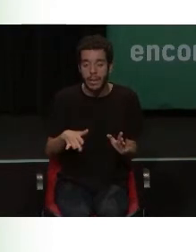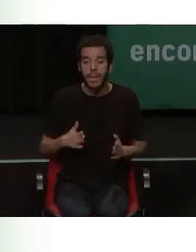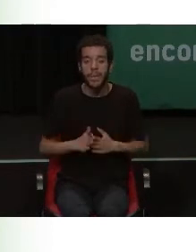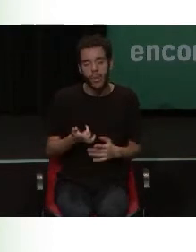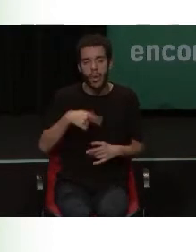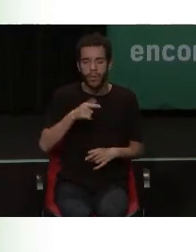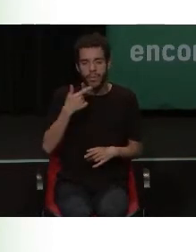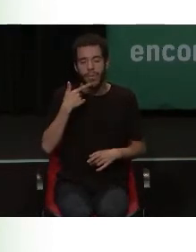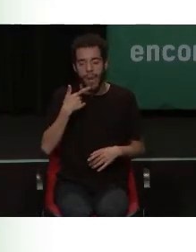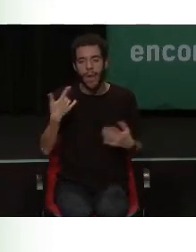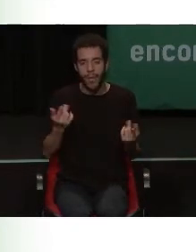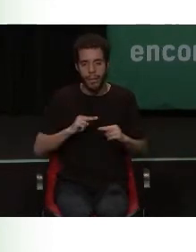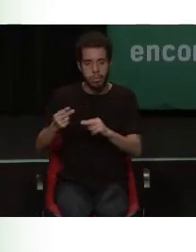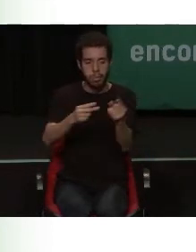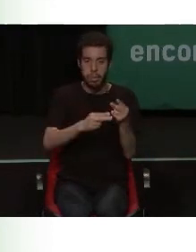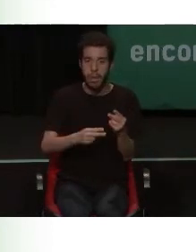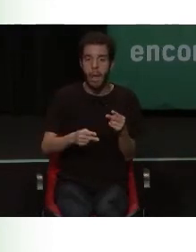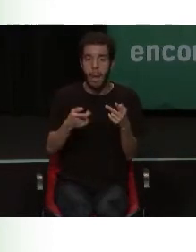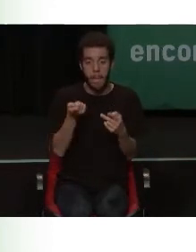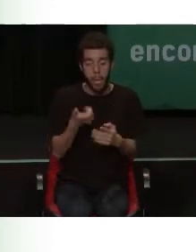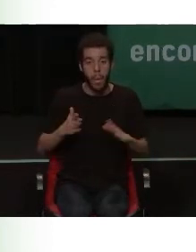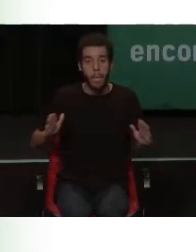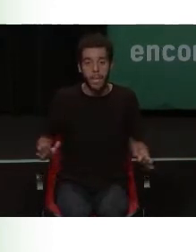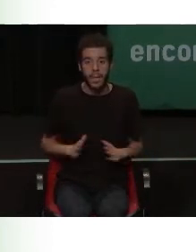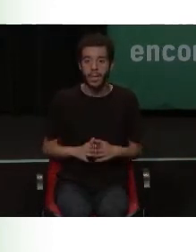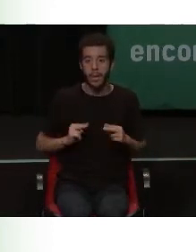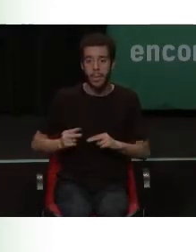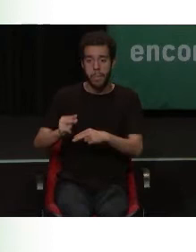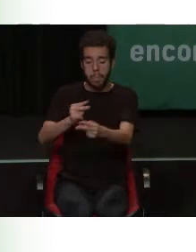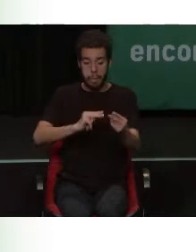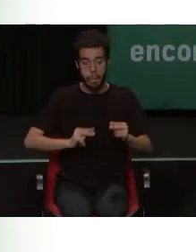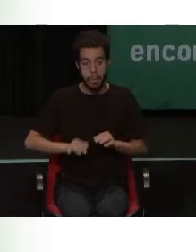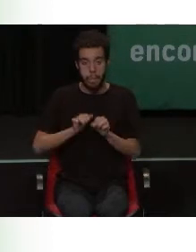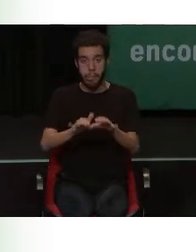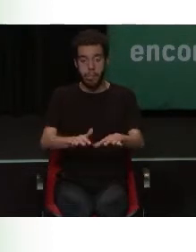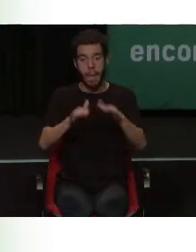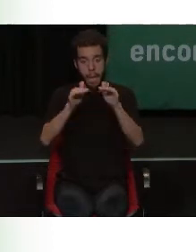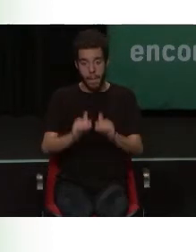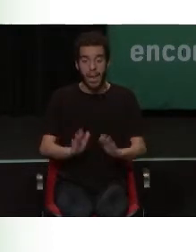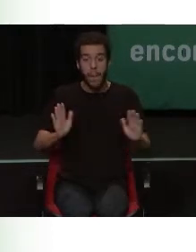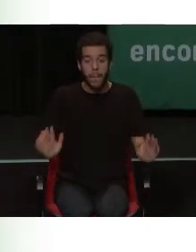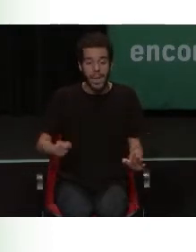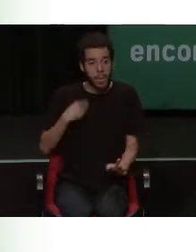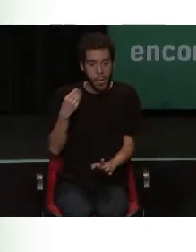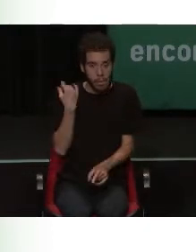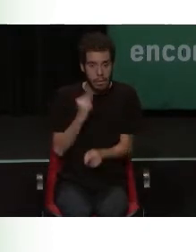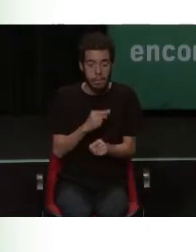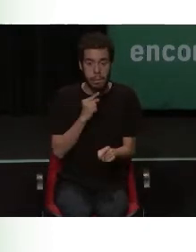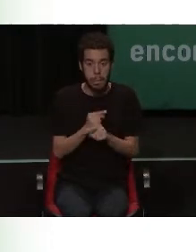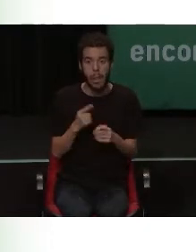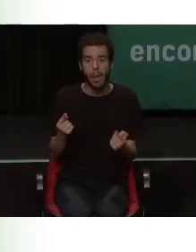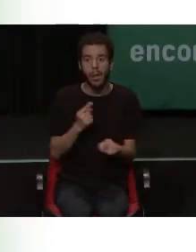era baixa. No entanto, essa transmissão baixa não deixa de ser uma preocupação,